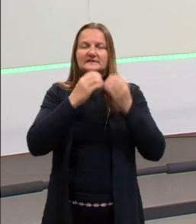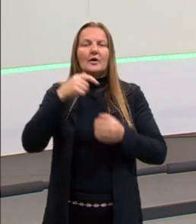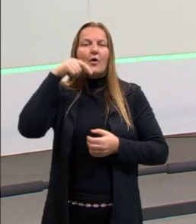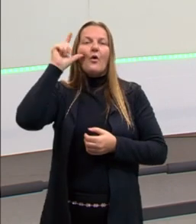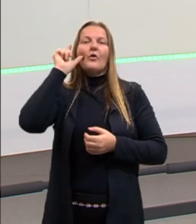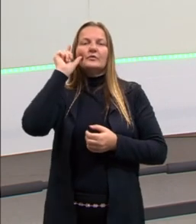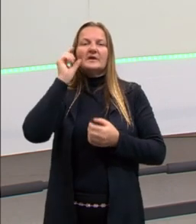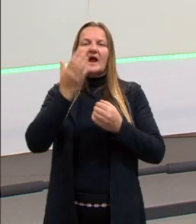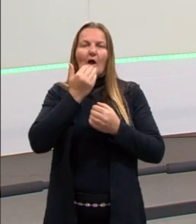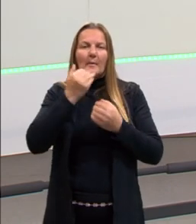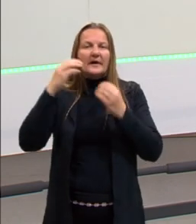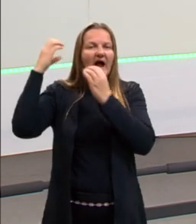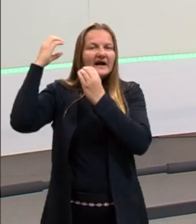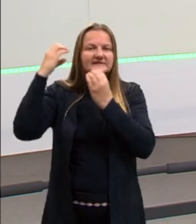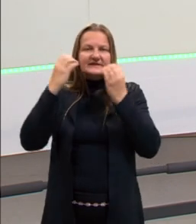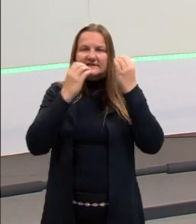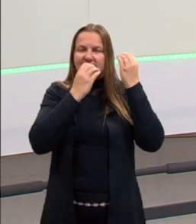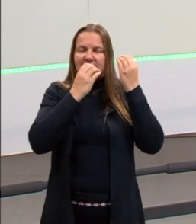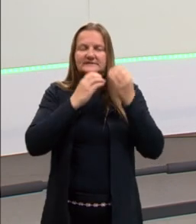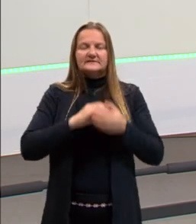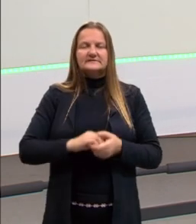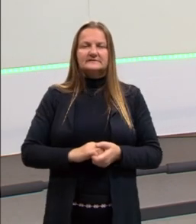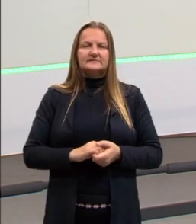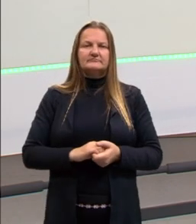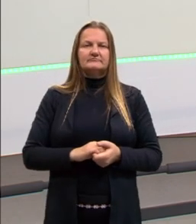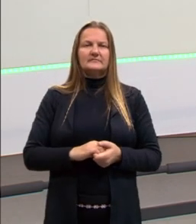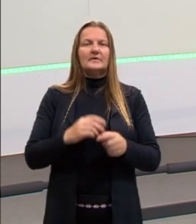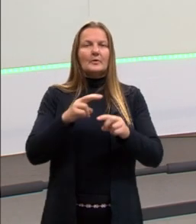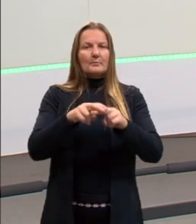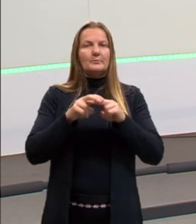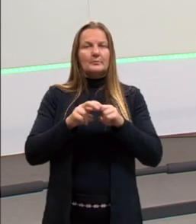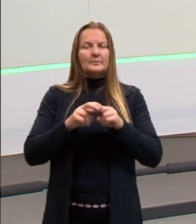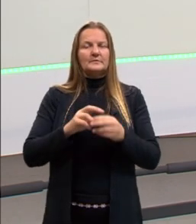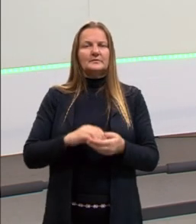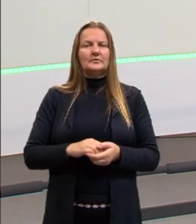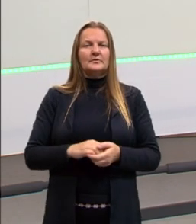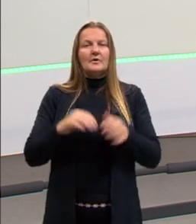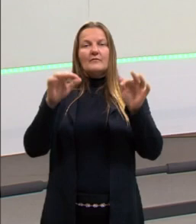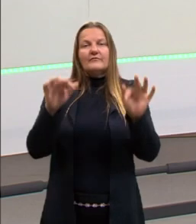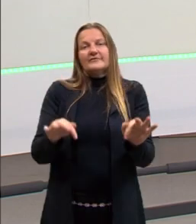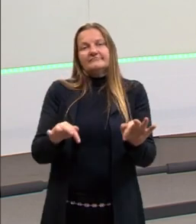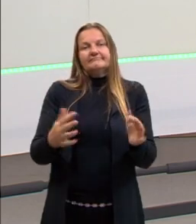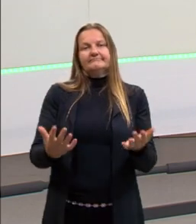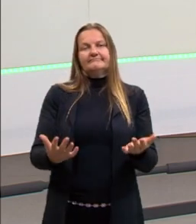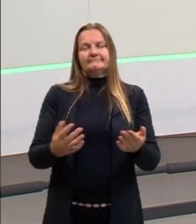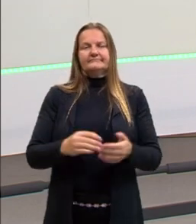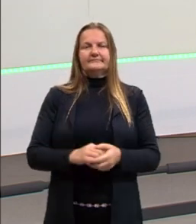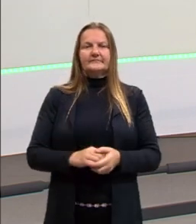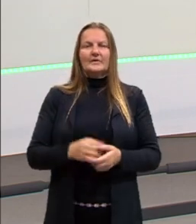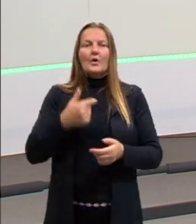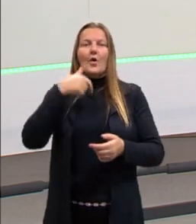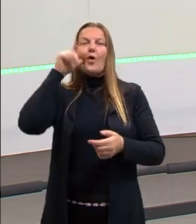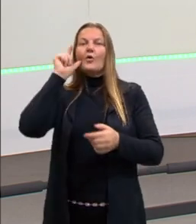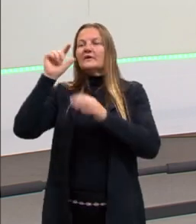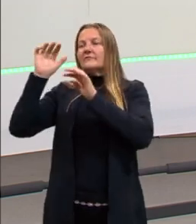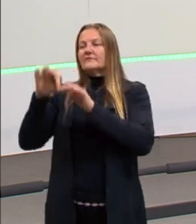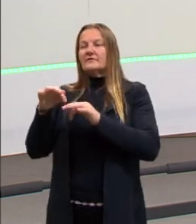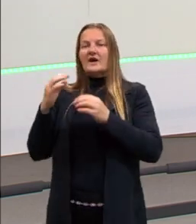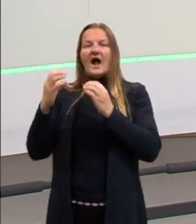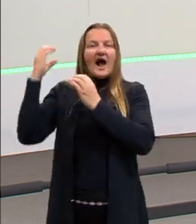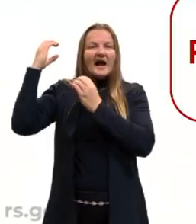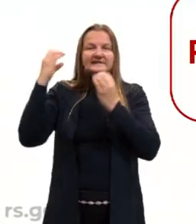ele é ontem ontem eu comi terminou acabou não está relacionado com o